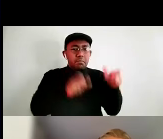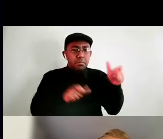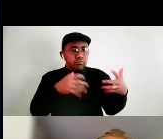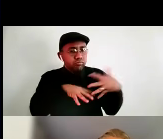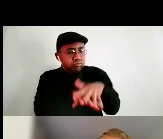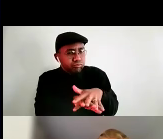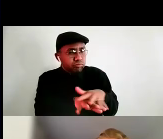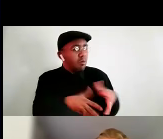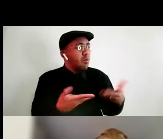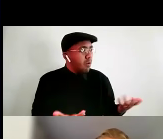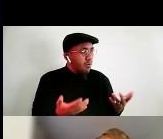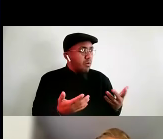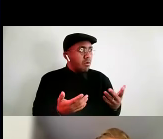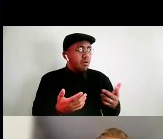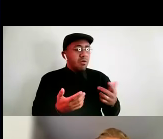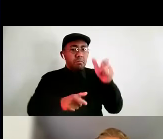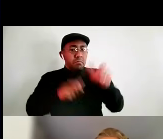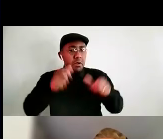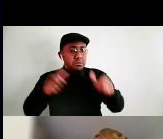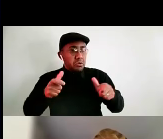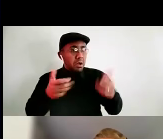o mais transparente possível e aberto